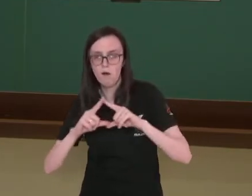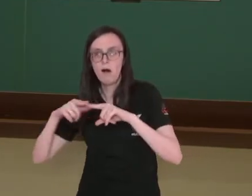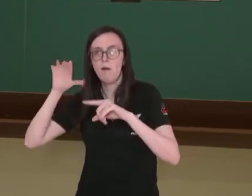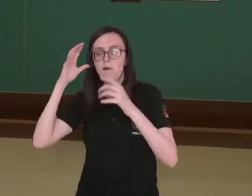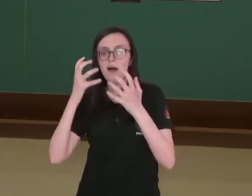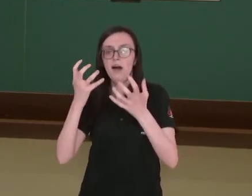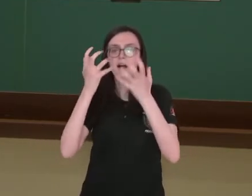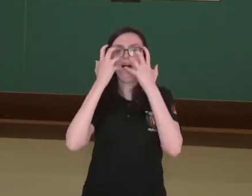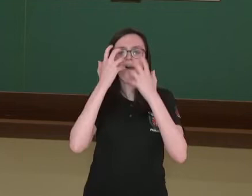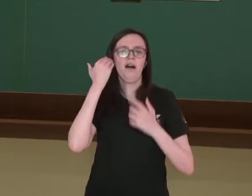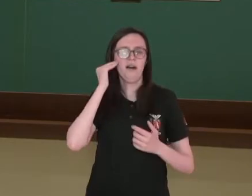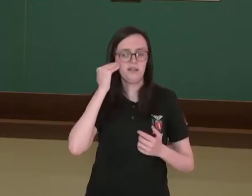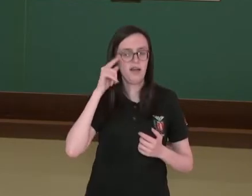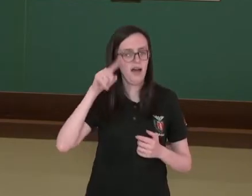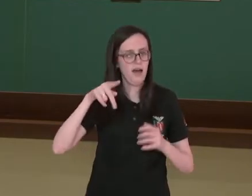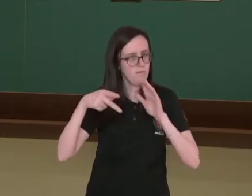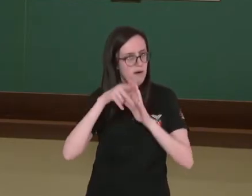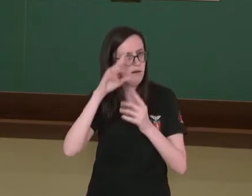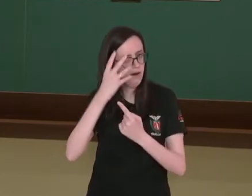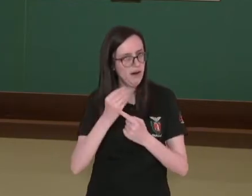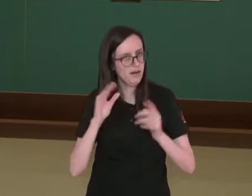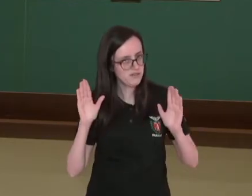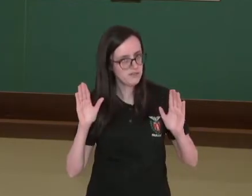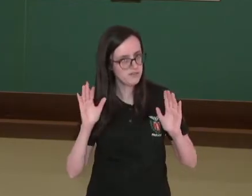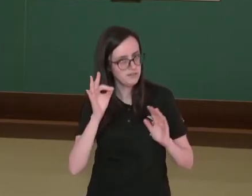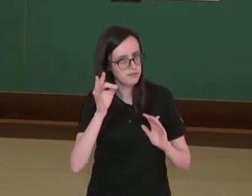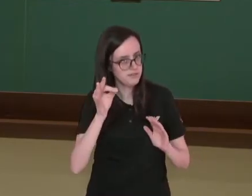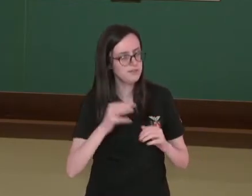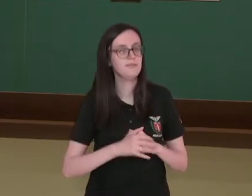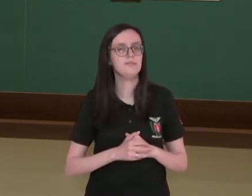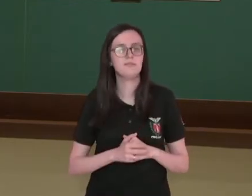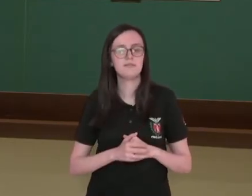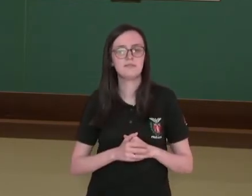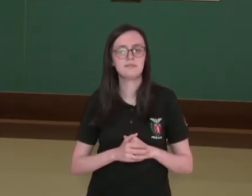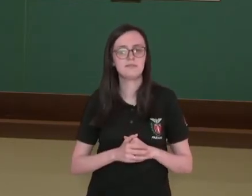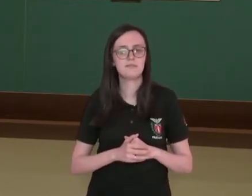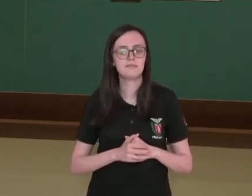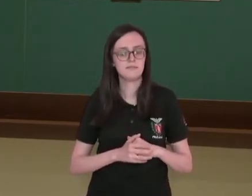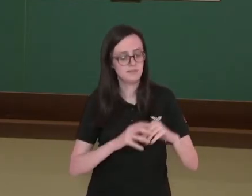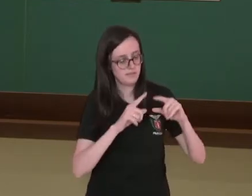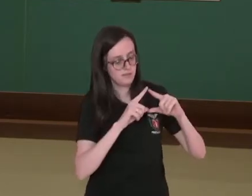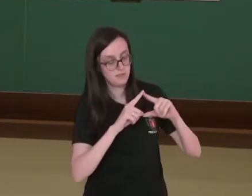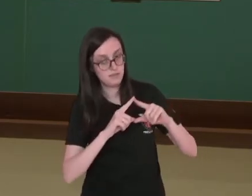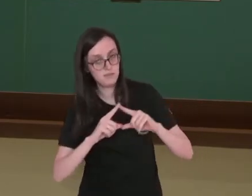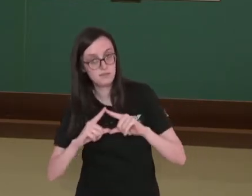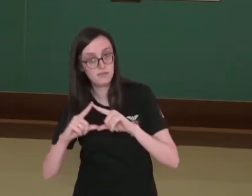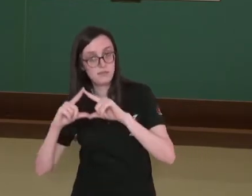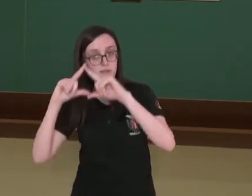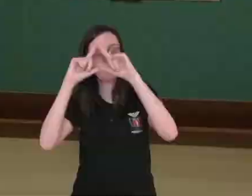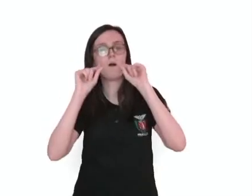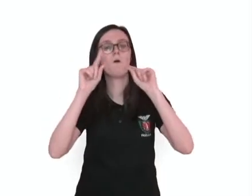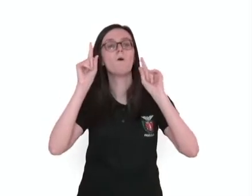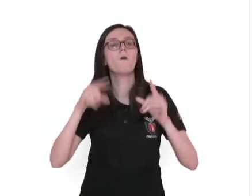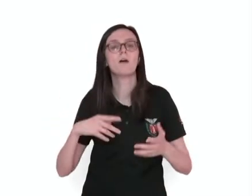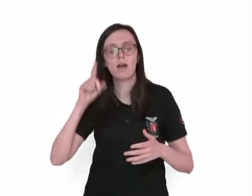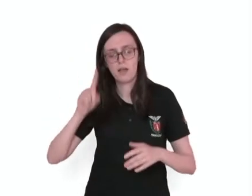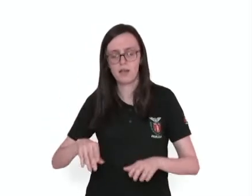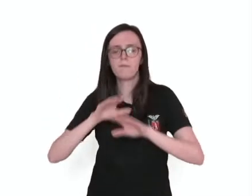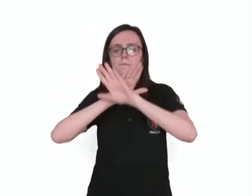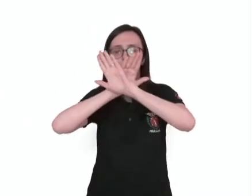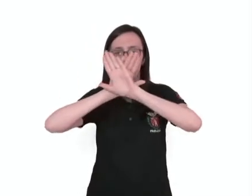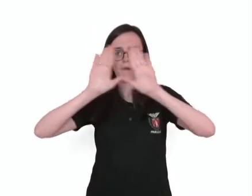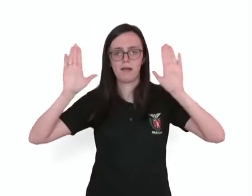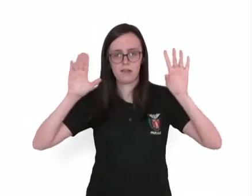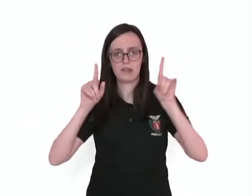aí nessa obra de arte, né? Tá? Então, o triângulo, olha só, é uma figura geométrica plana,